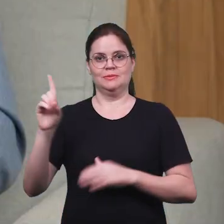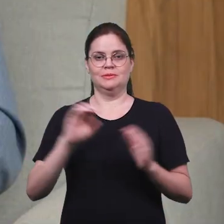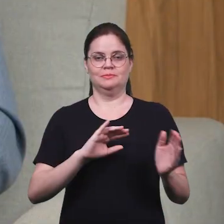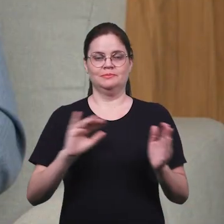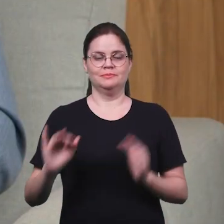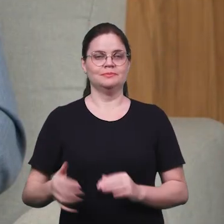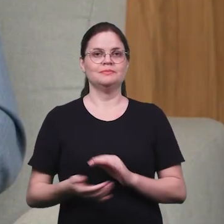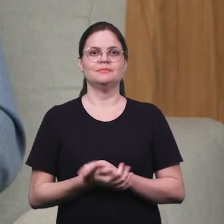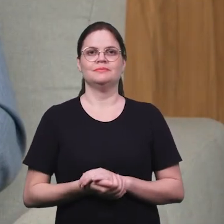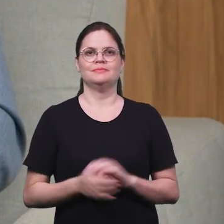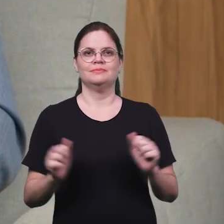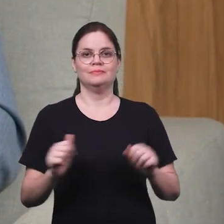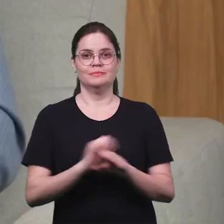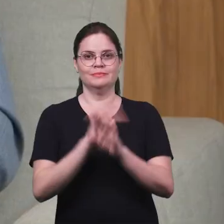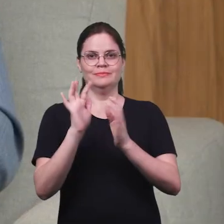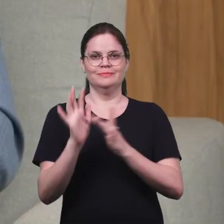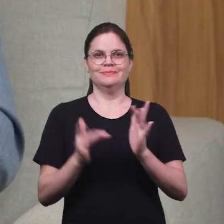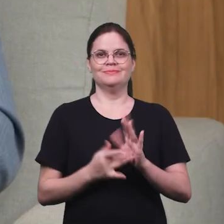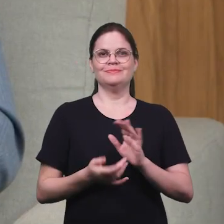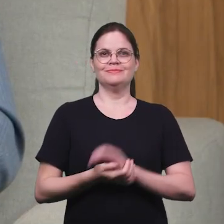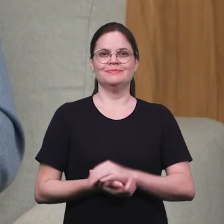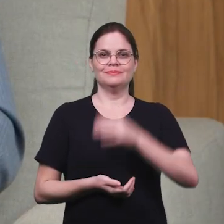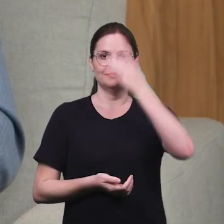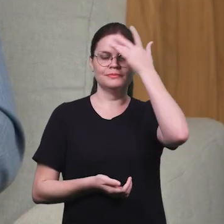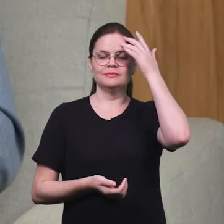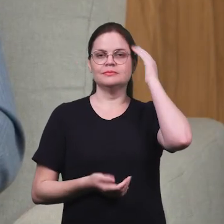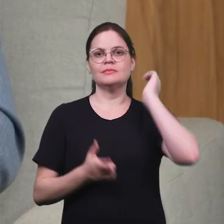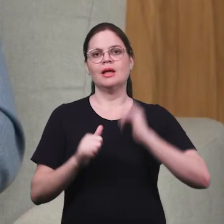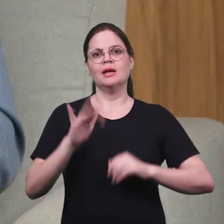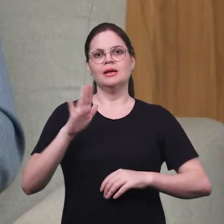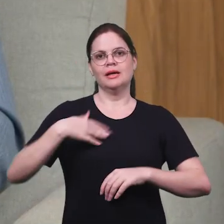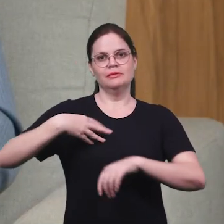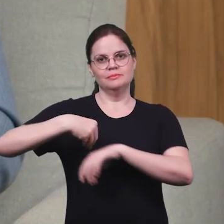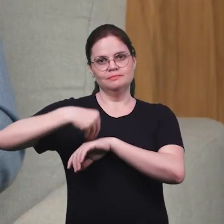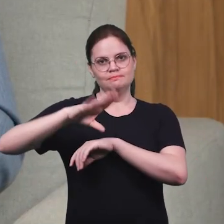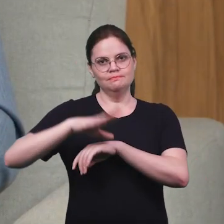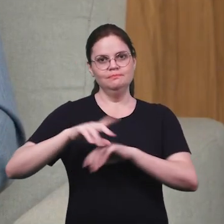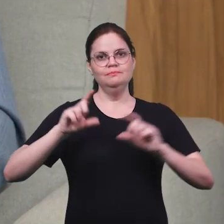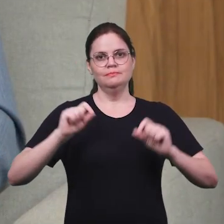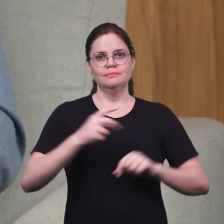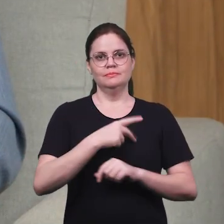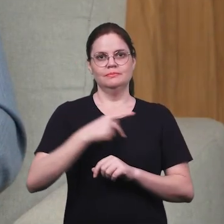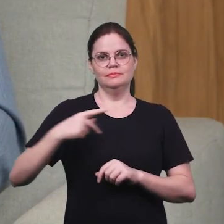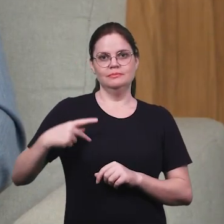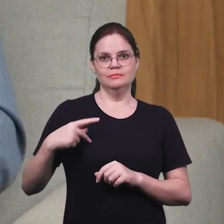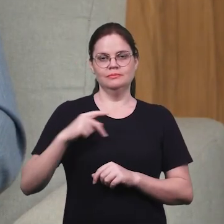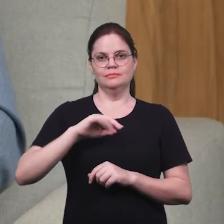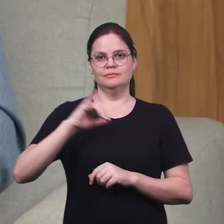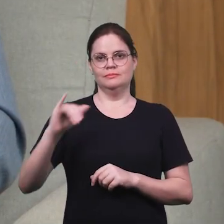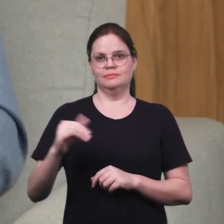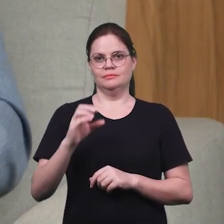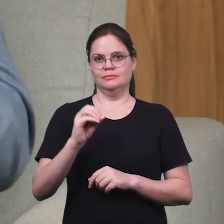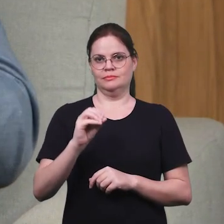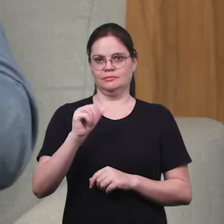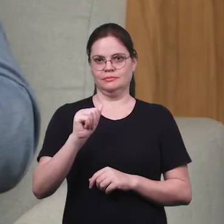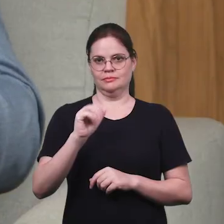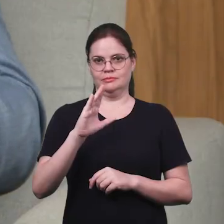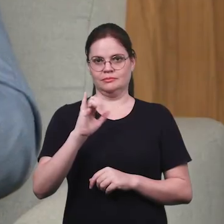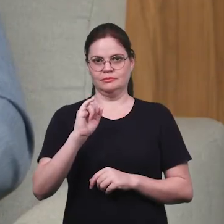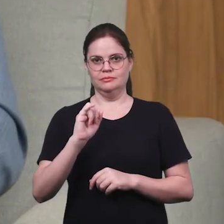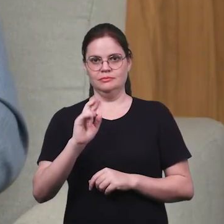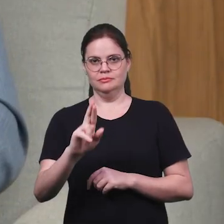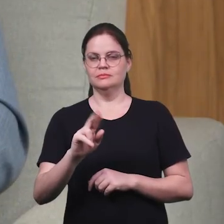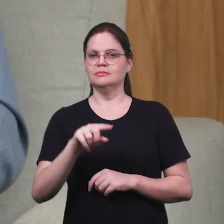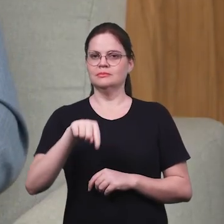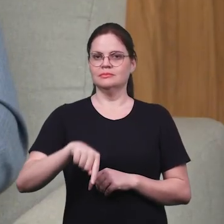Glória a Jesus. Quem tem um recado para falar sobre oração também é o pastor Joacir, nosso